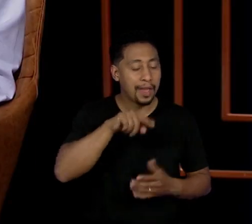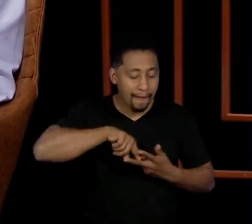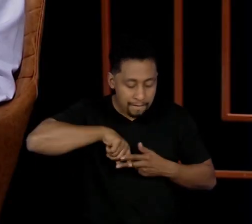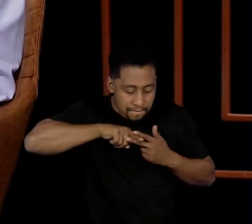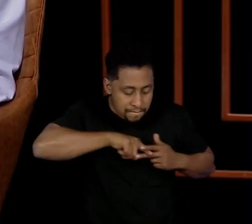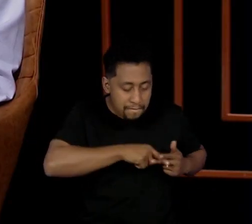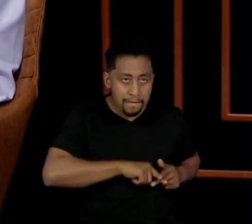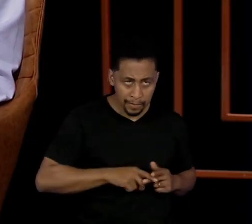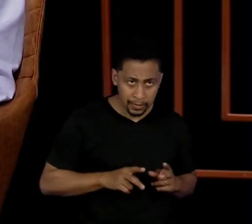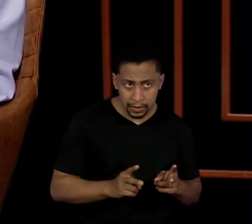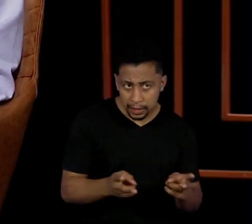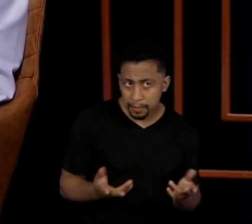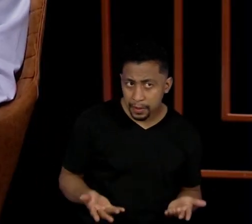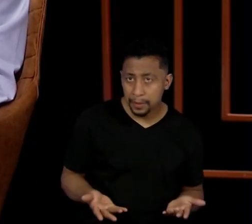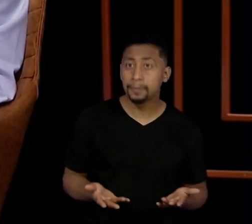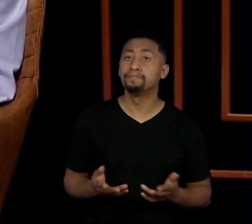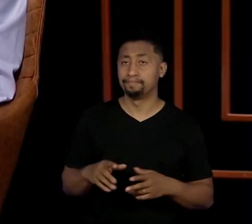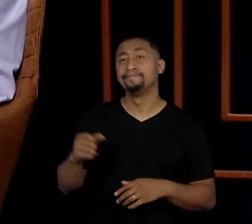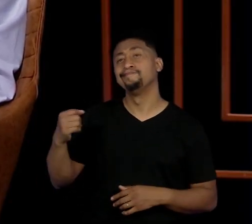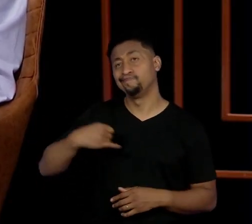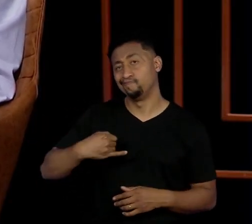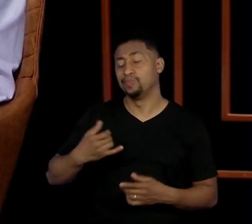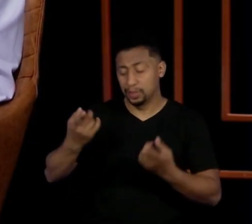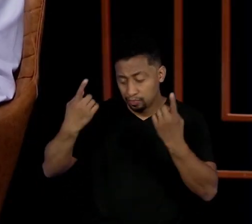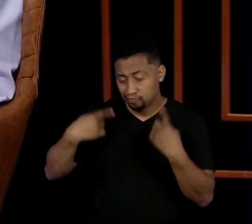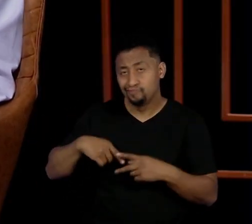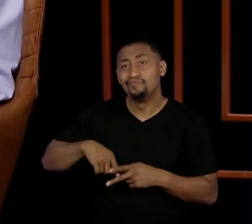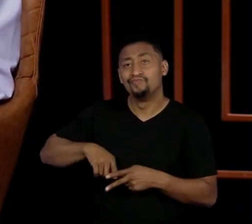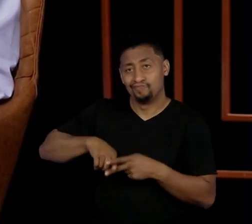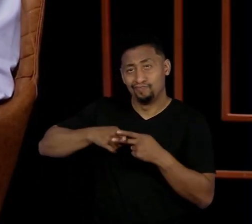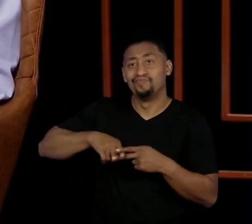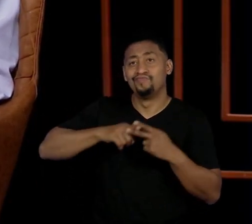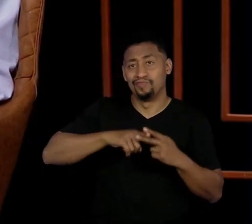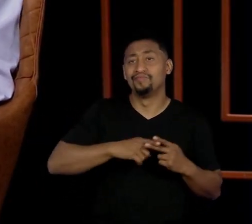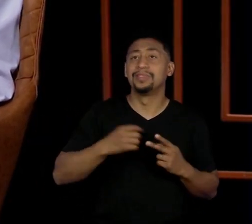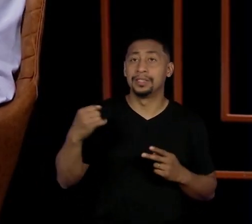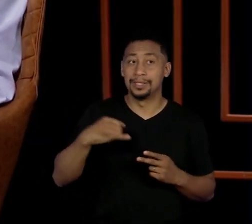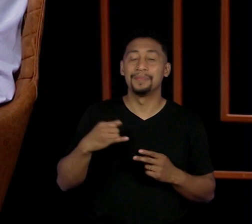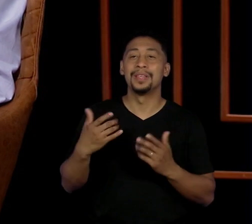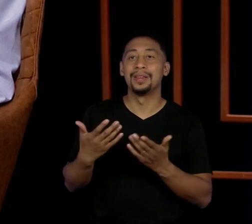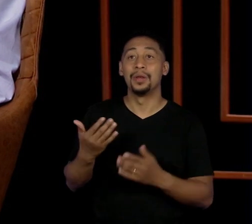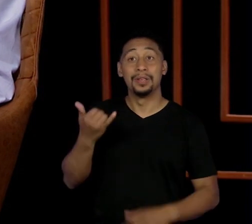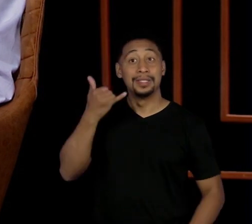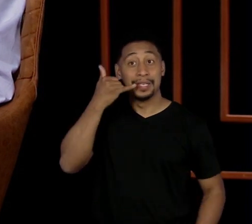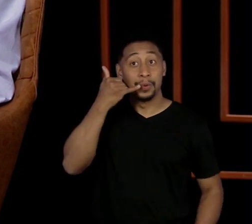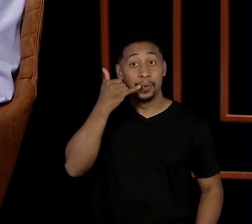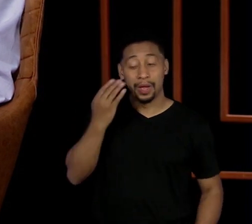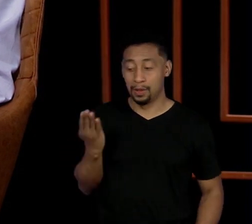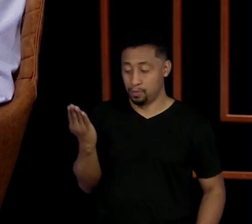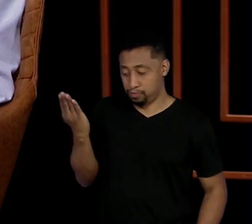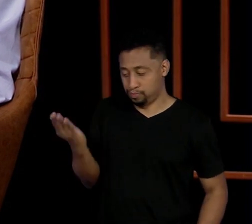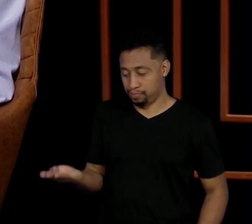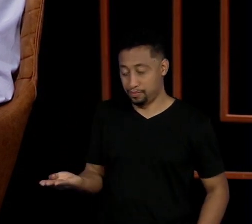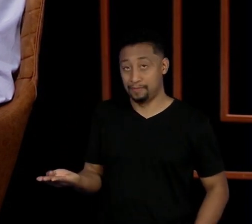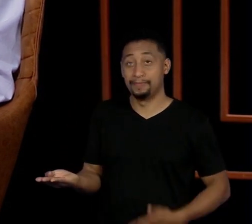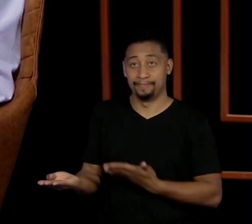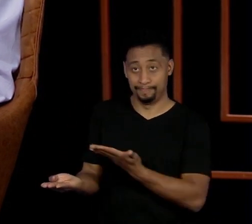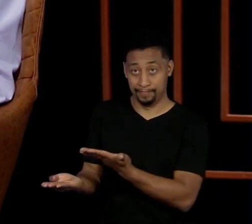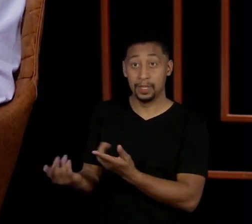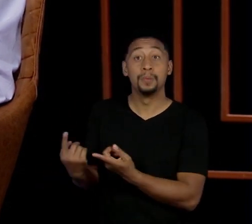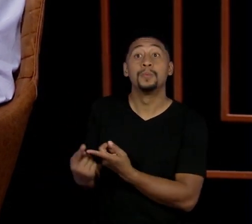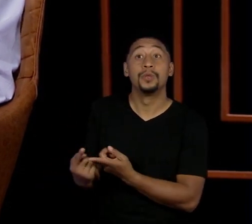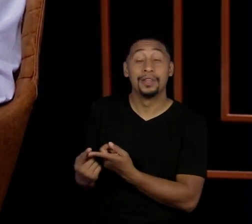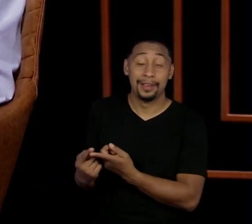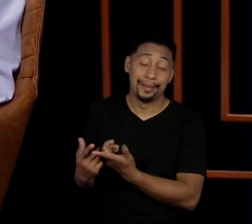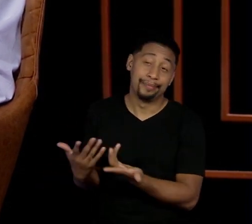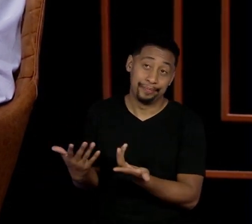Sim, sim, sim. Agora, antes da gente começar aqui o programa, eu falei que o meu aparelho celular está aqui por conta das minhas filhas adolescentes.